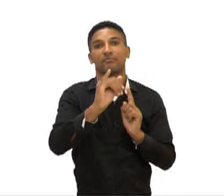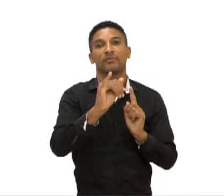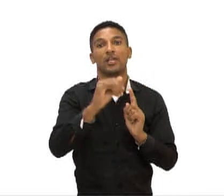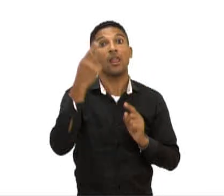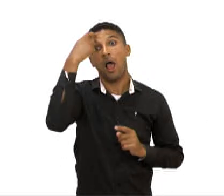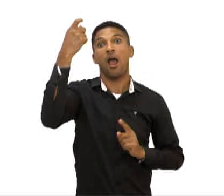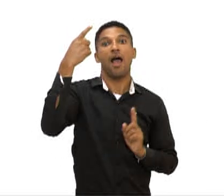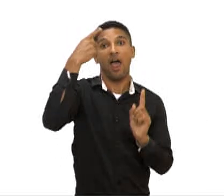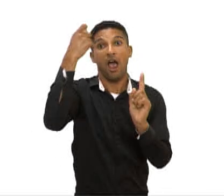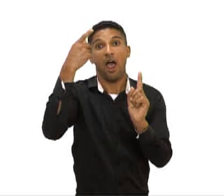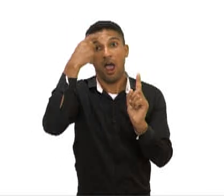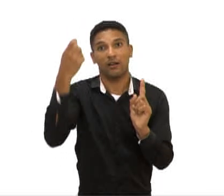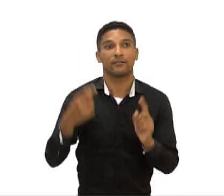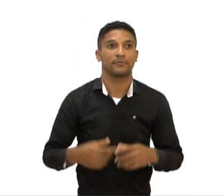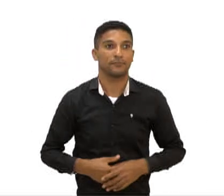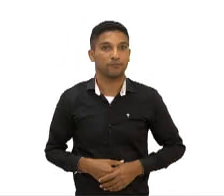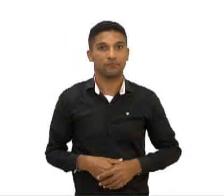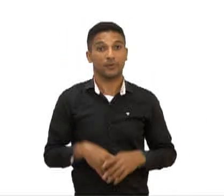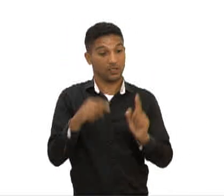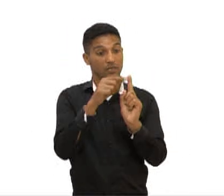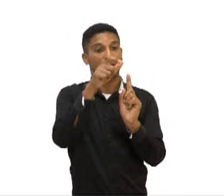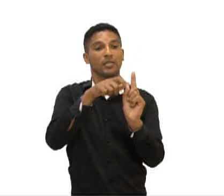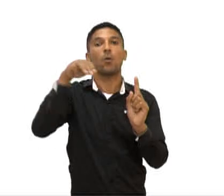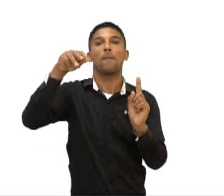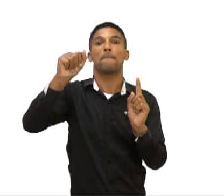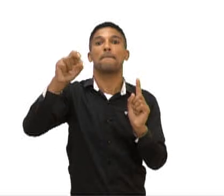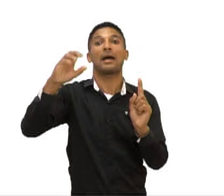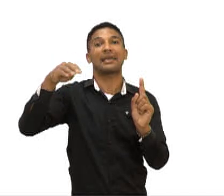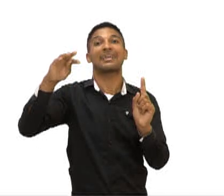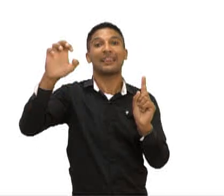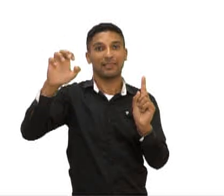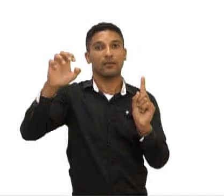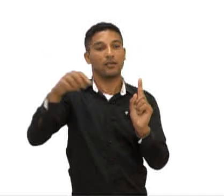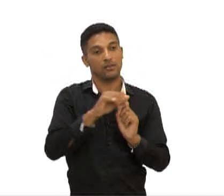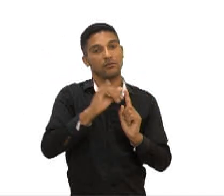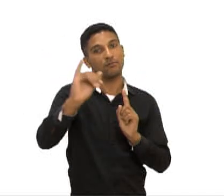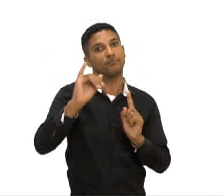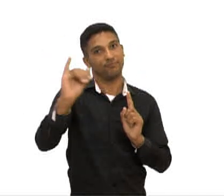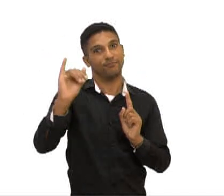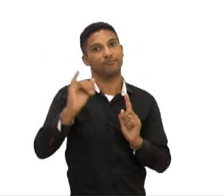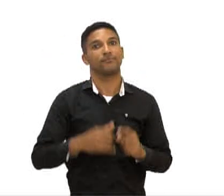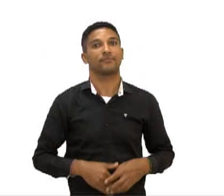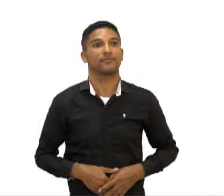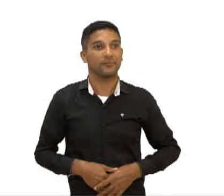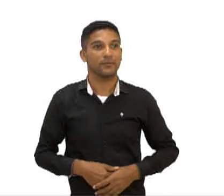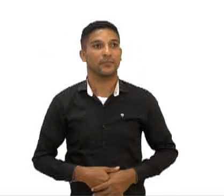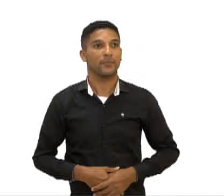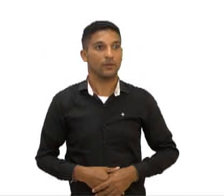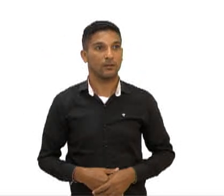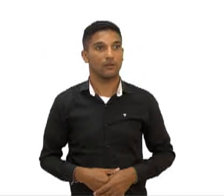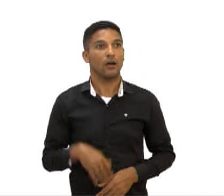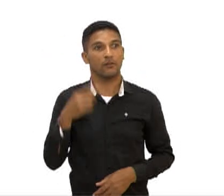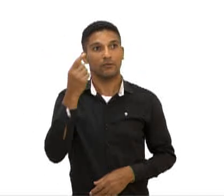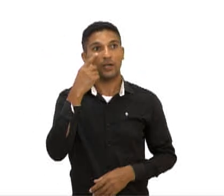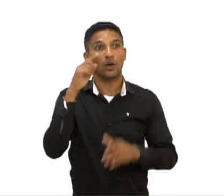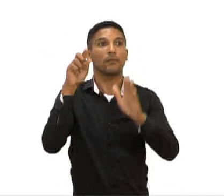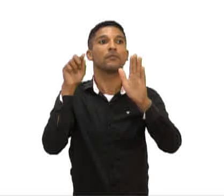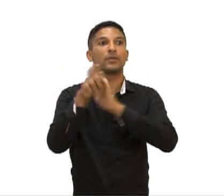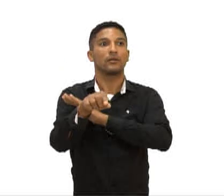A, é uma dança individual, onde os dançarinos são independentes e livres para criar suas próprias